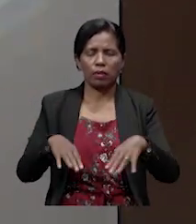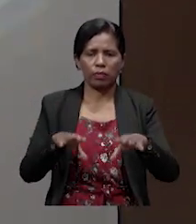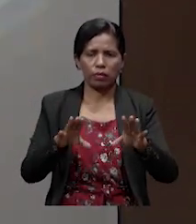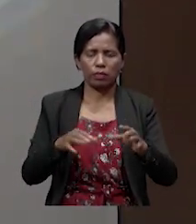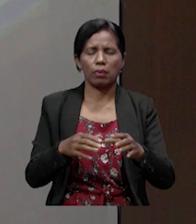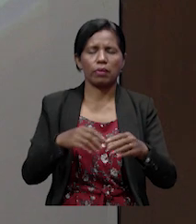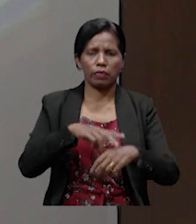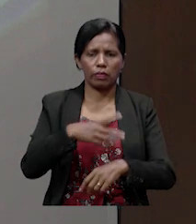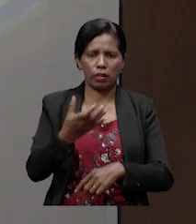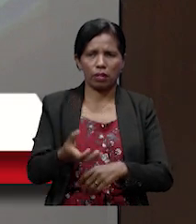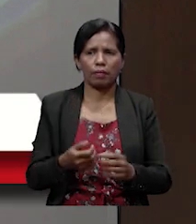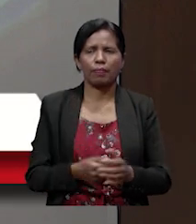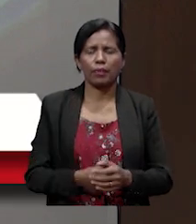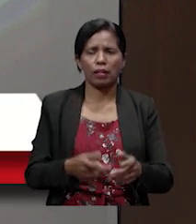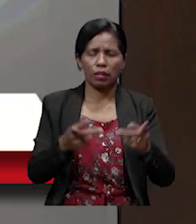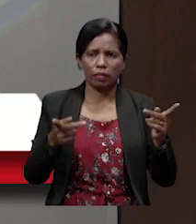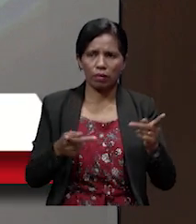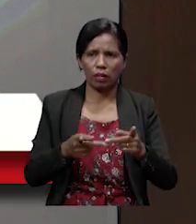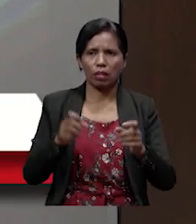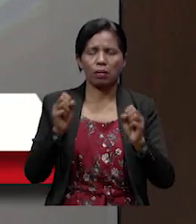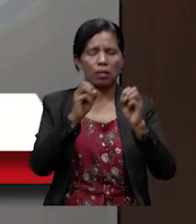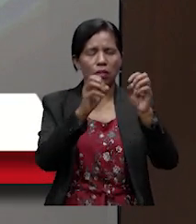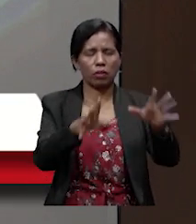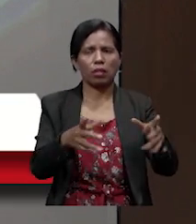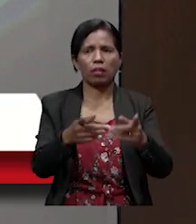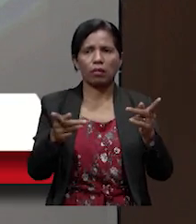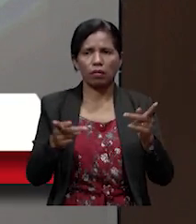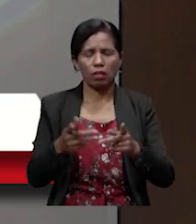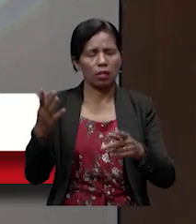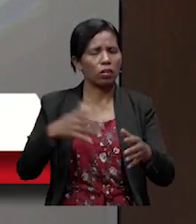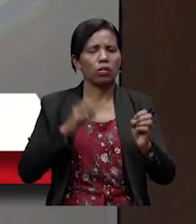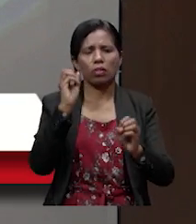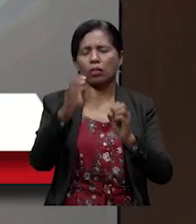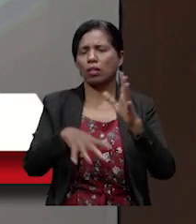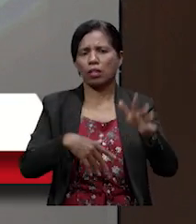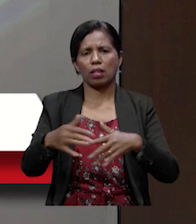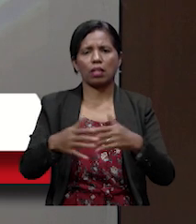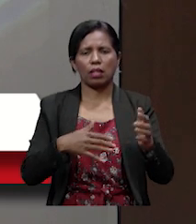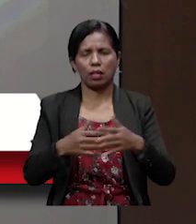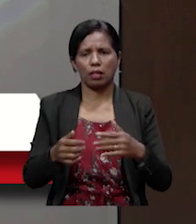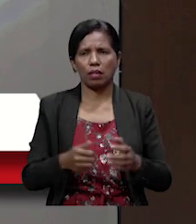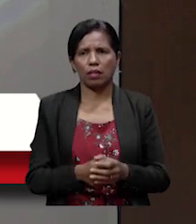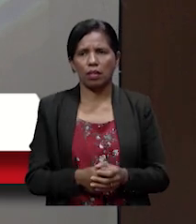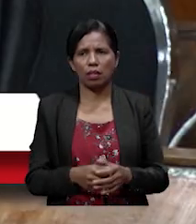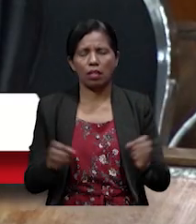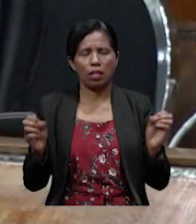ne pertinenti. Porque balo ma soe fali ni efatu ahi ni ba. Soe arbiru de itana. E non sei